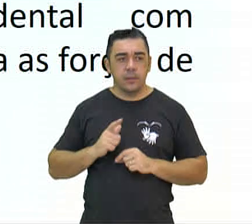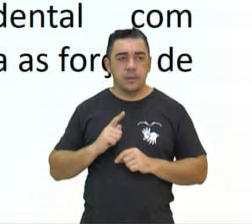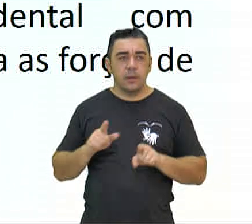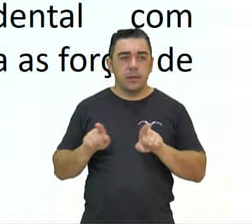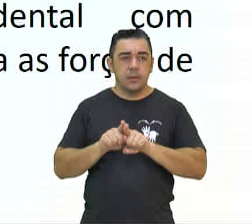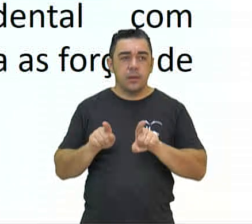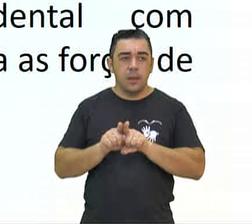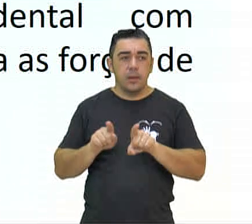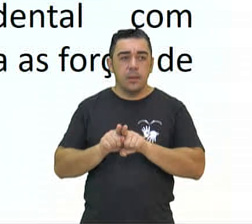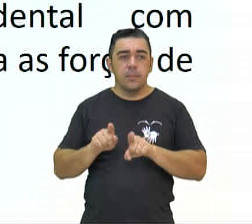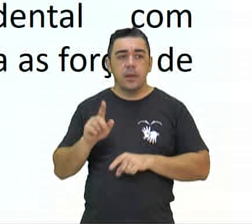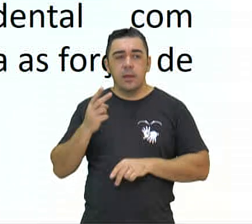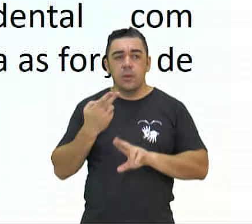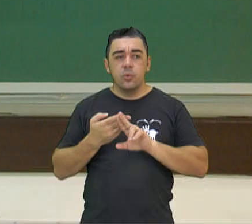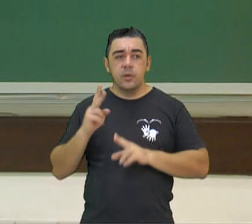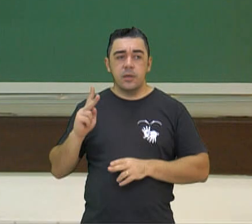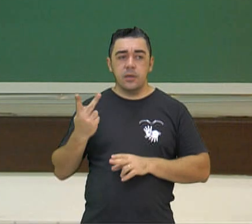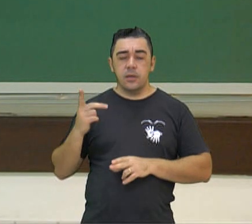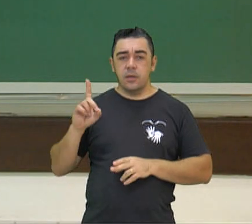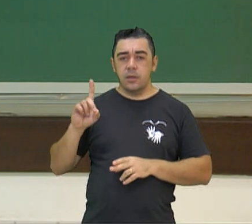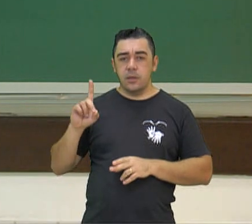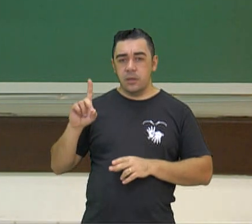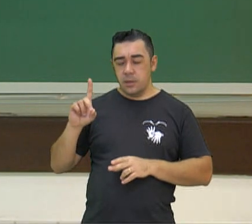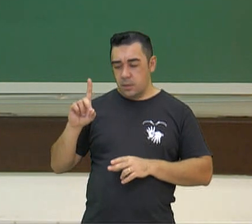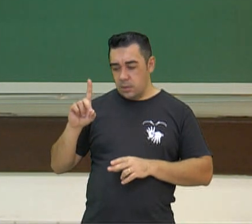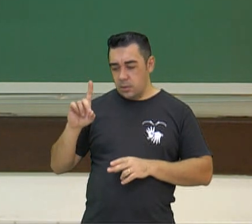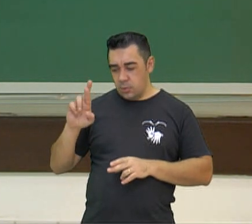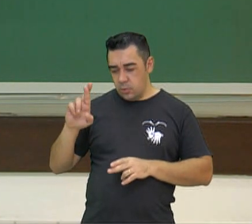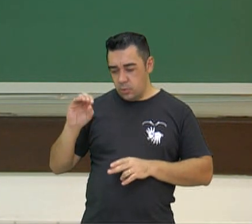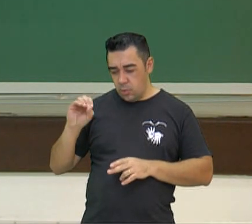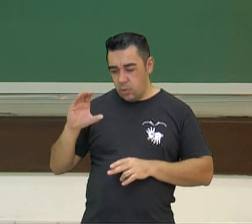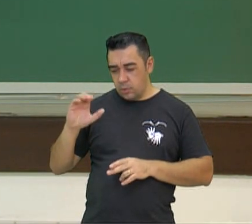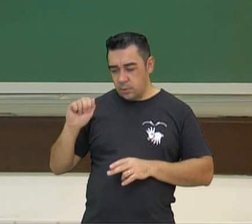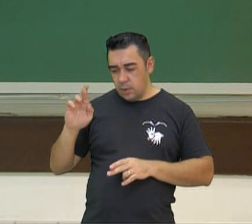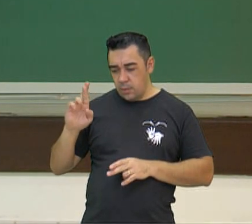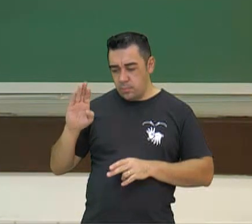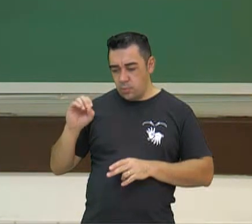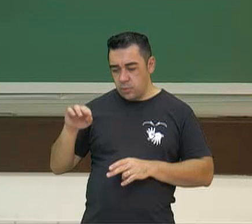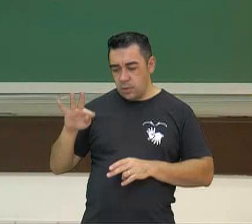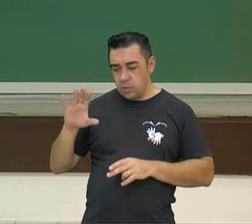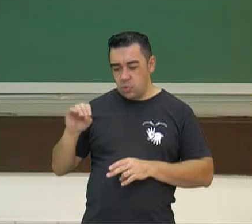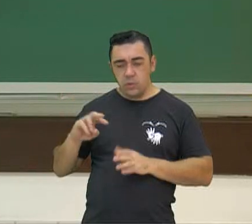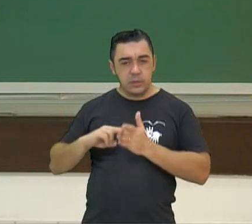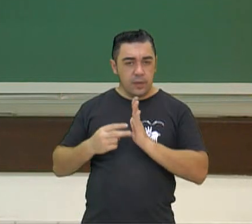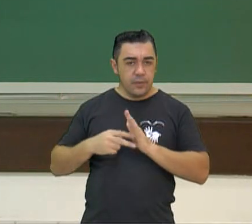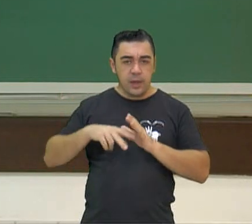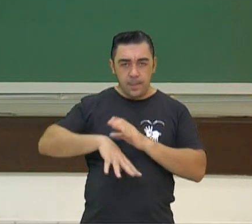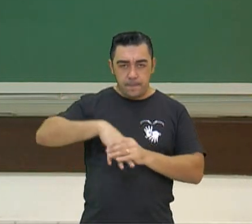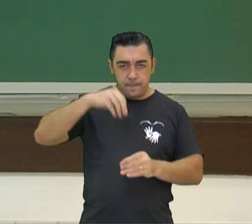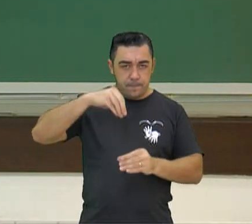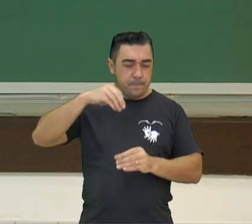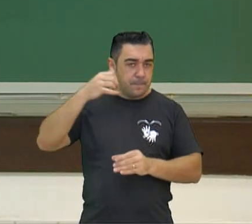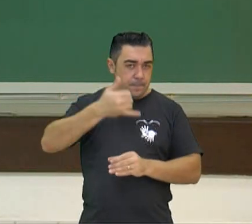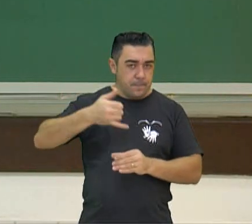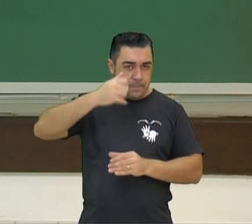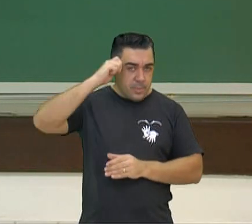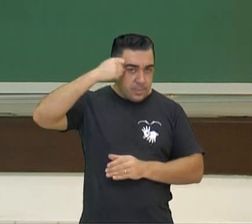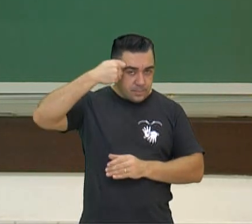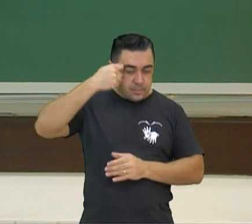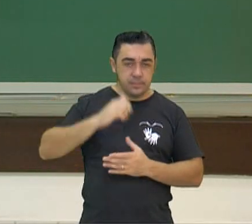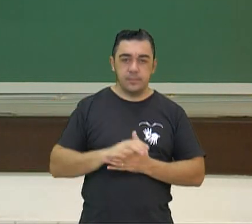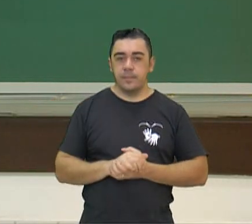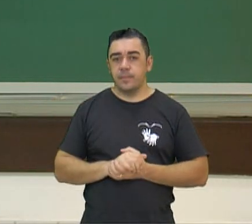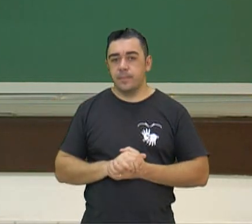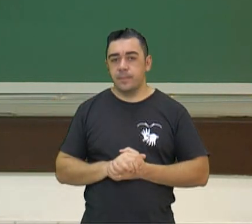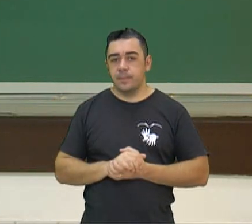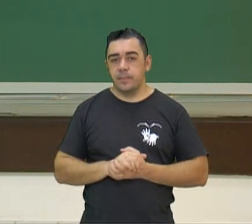hidrocarboneto, mas você pode chamar de petróleo. Fato que amplia a ação russa contra a emancipação. Veja, a Europa quer